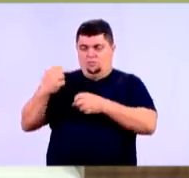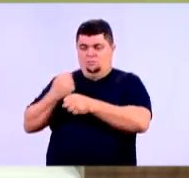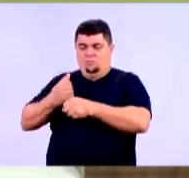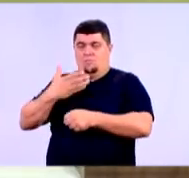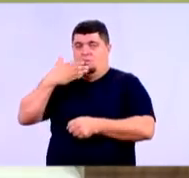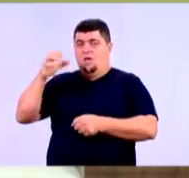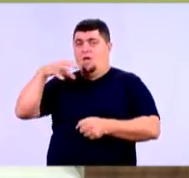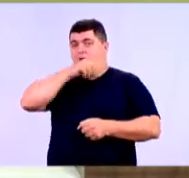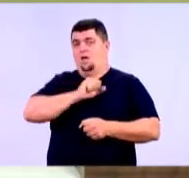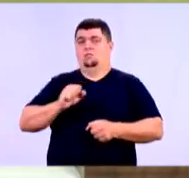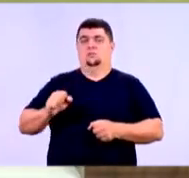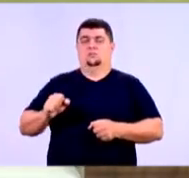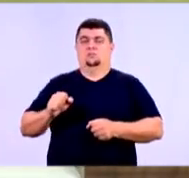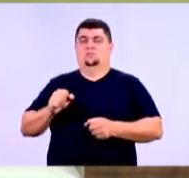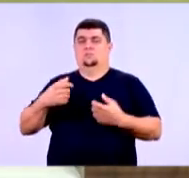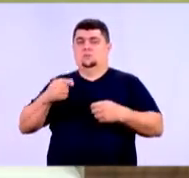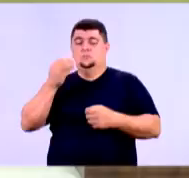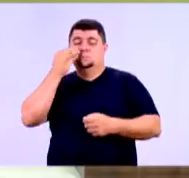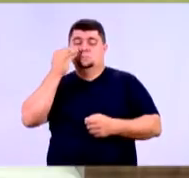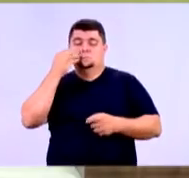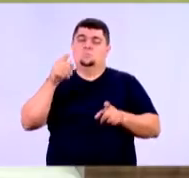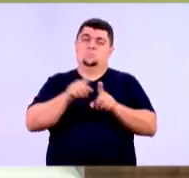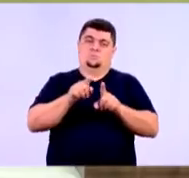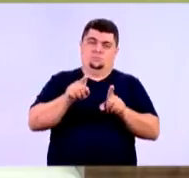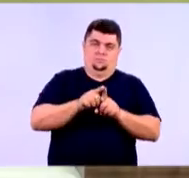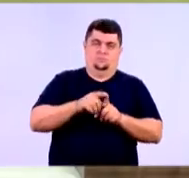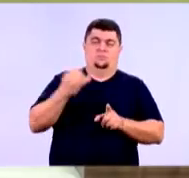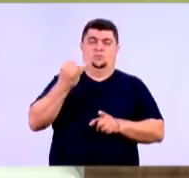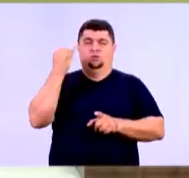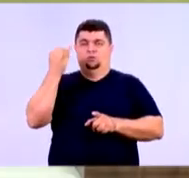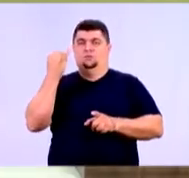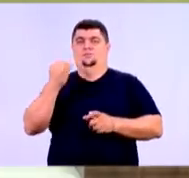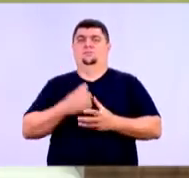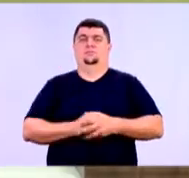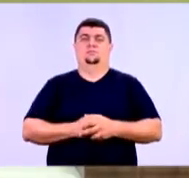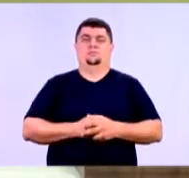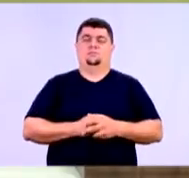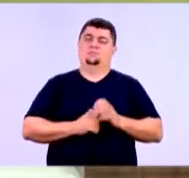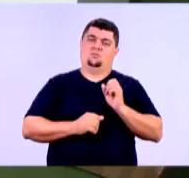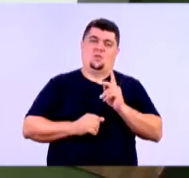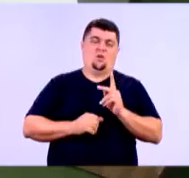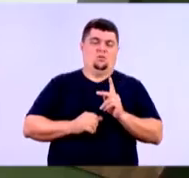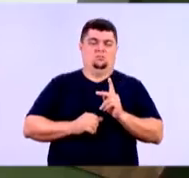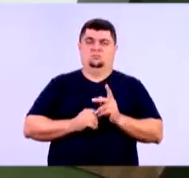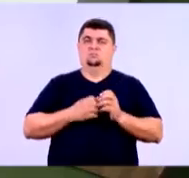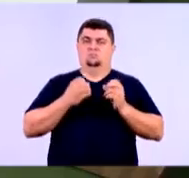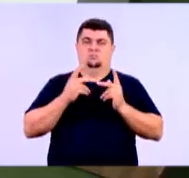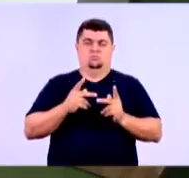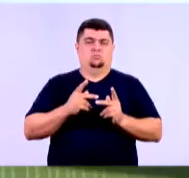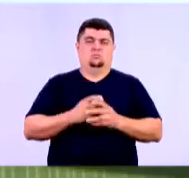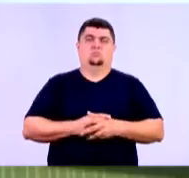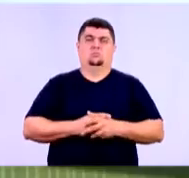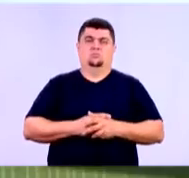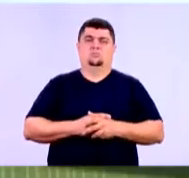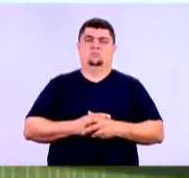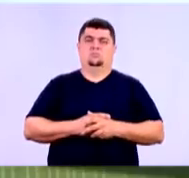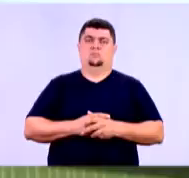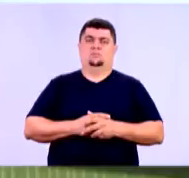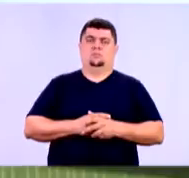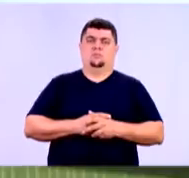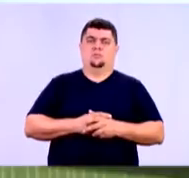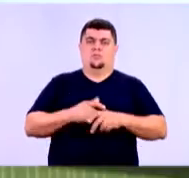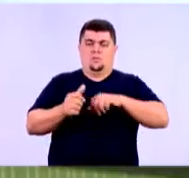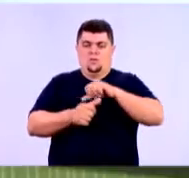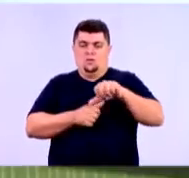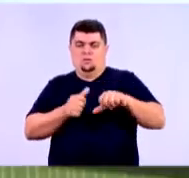setores. Então, isso também é bastante importante na hora de fazer a análise de crédito. Ótimo, professor. Excelente. Bem legal, né? Mudou um pouquinho as